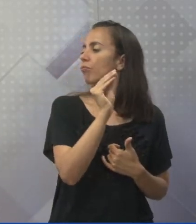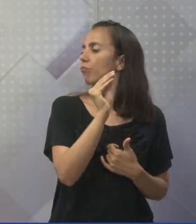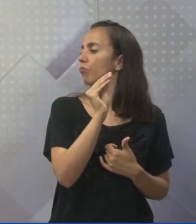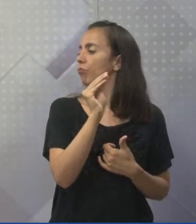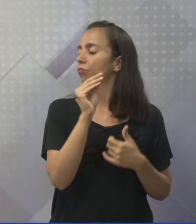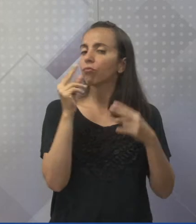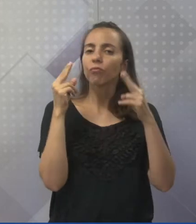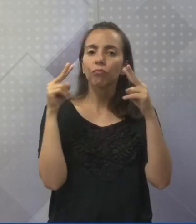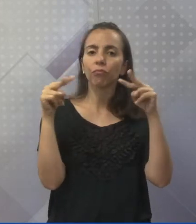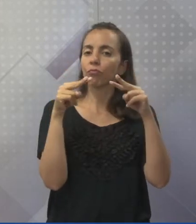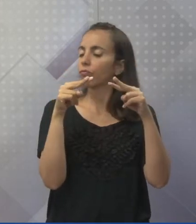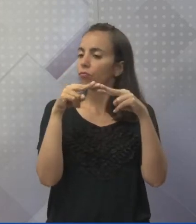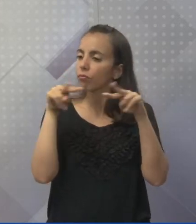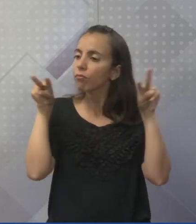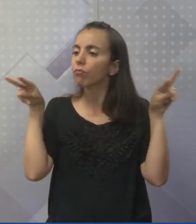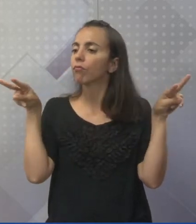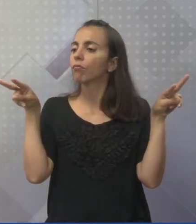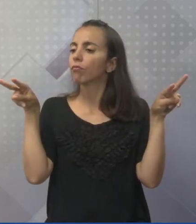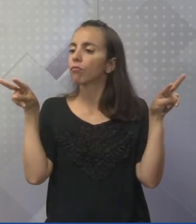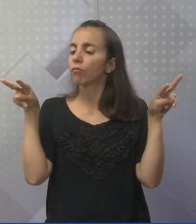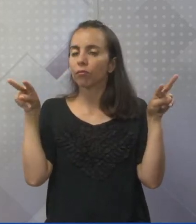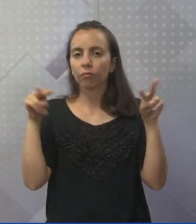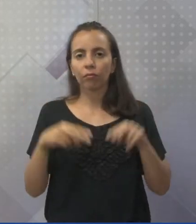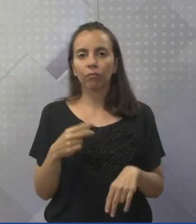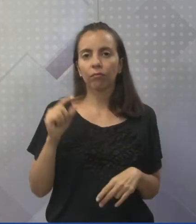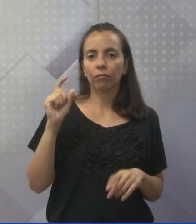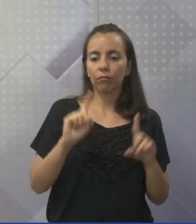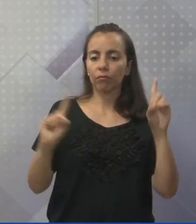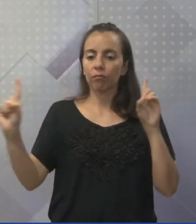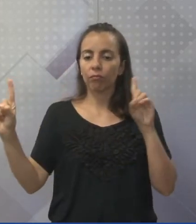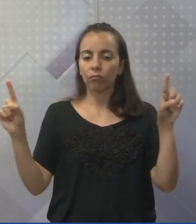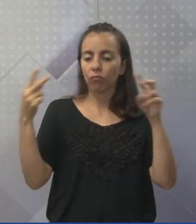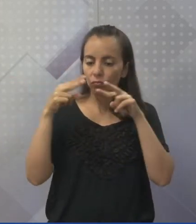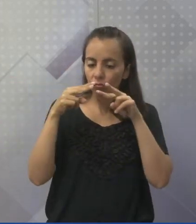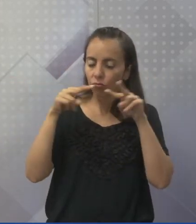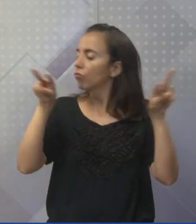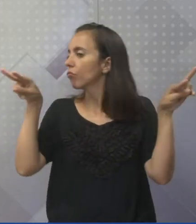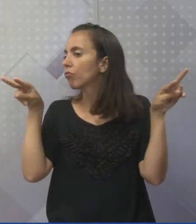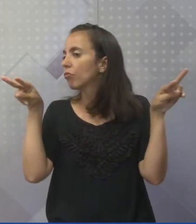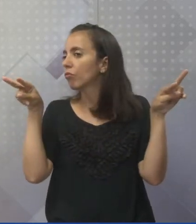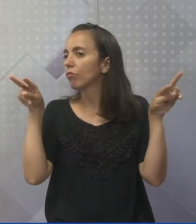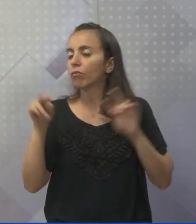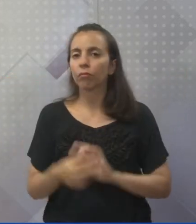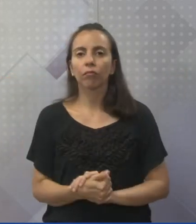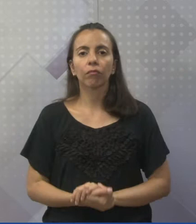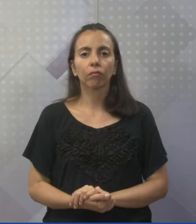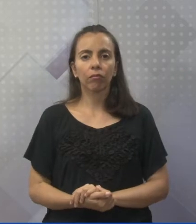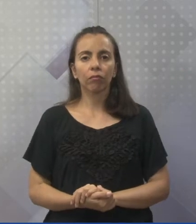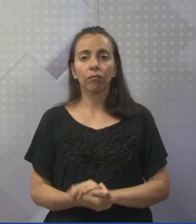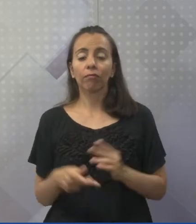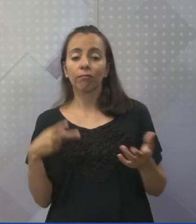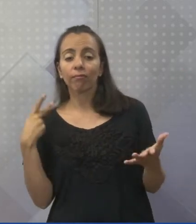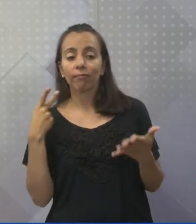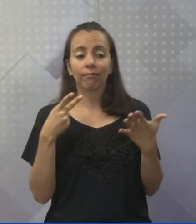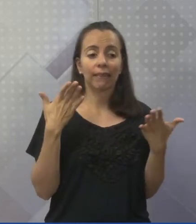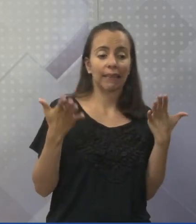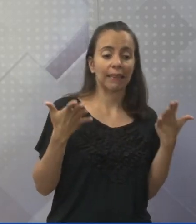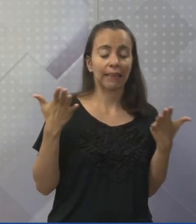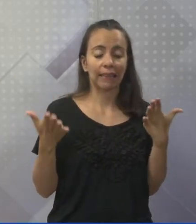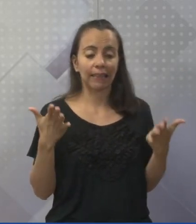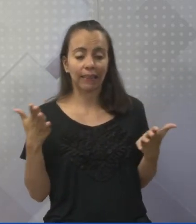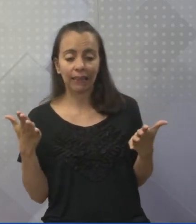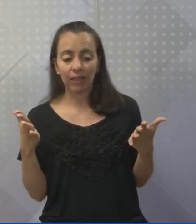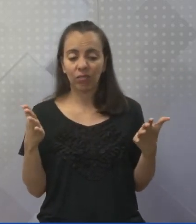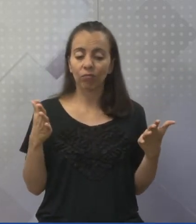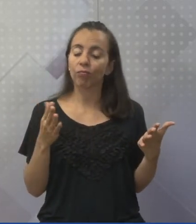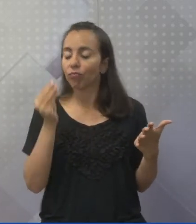guerra de orgulho, né? Ele de um lado, ela de outro, né? Não sabe o que faz, fica evitando